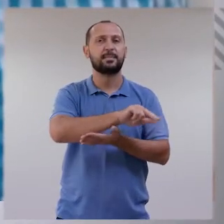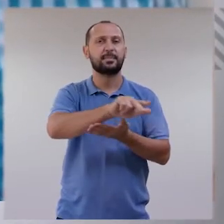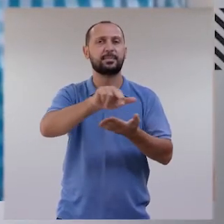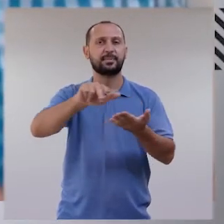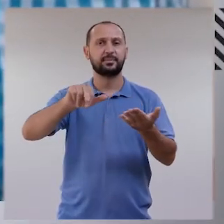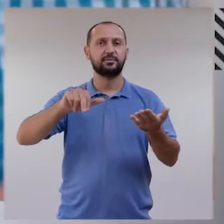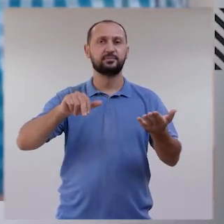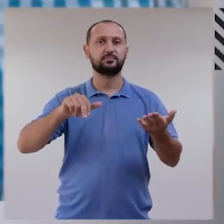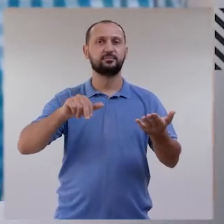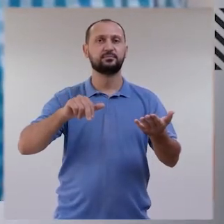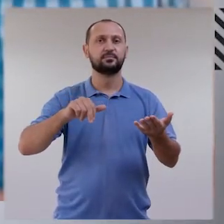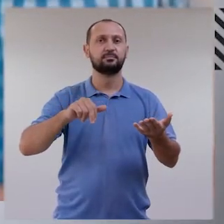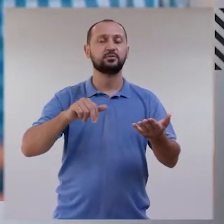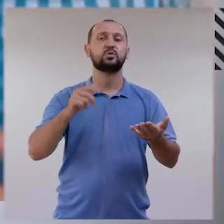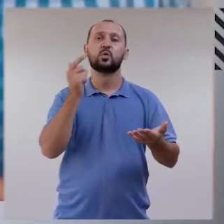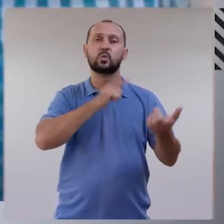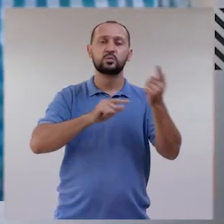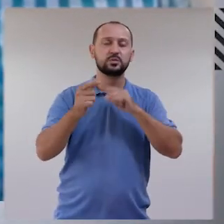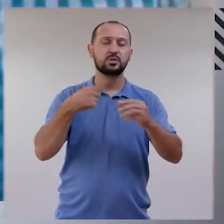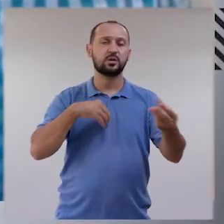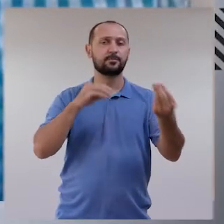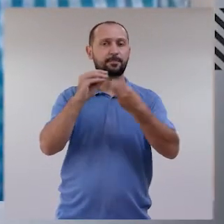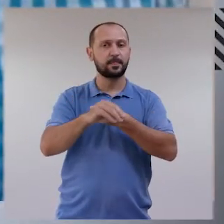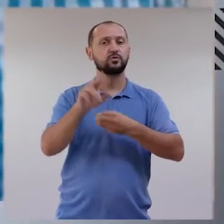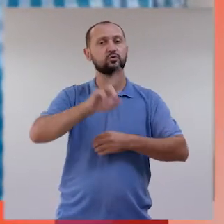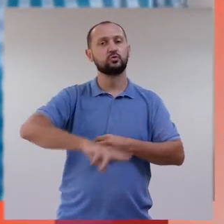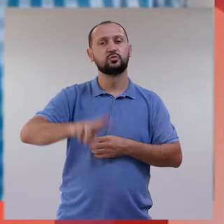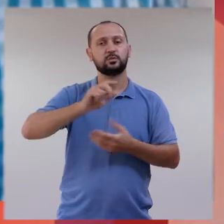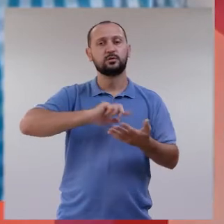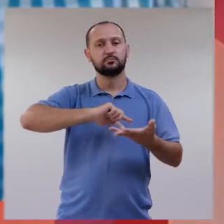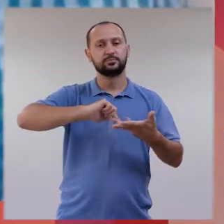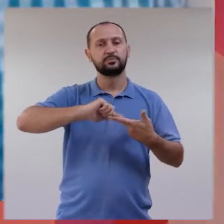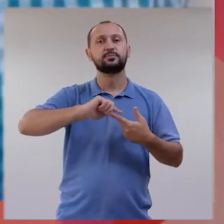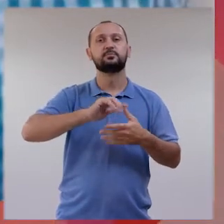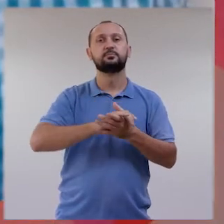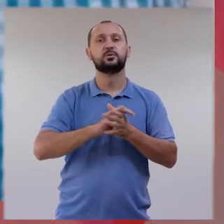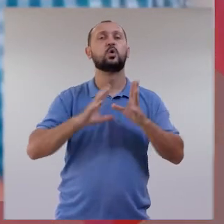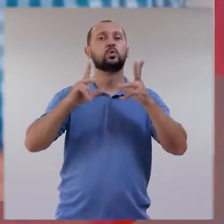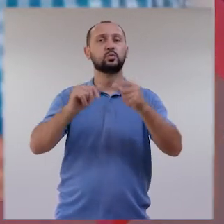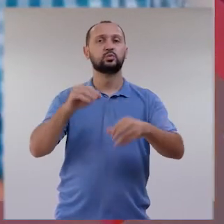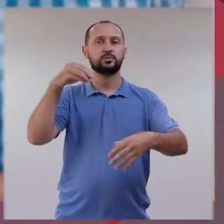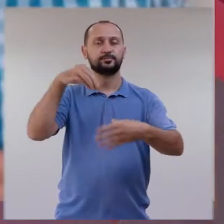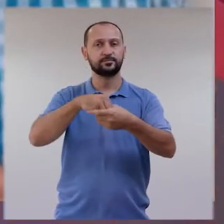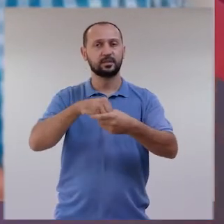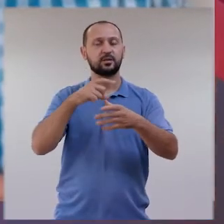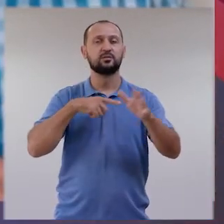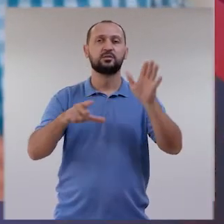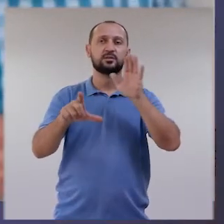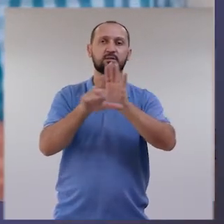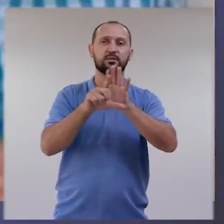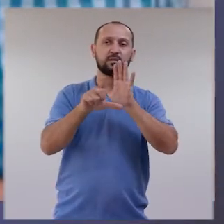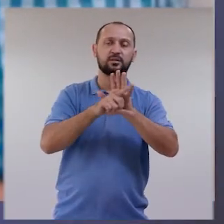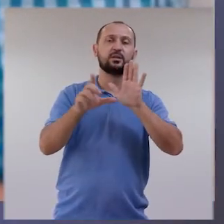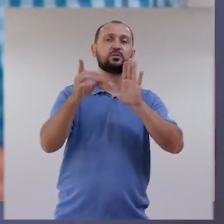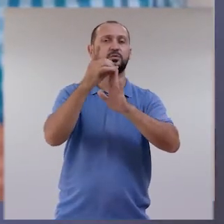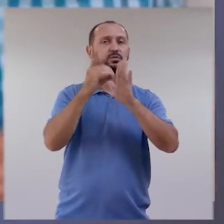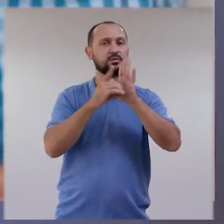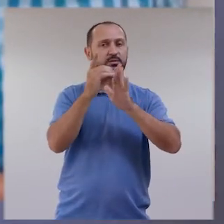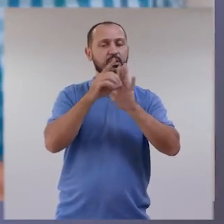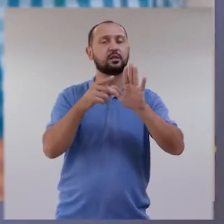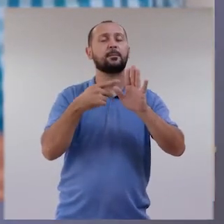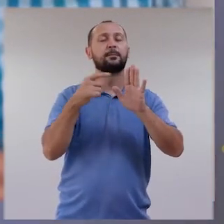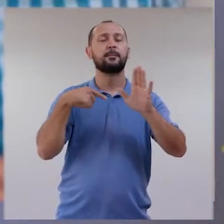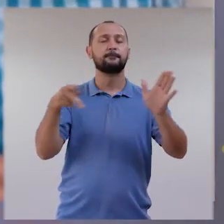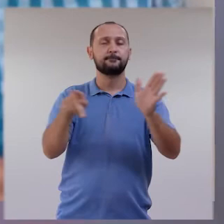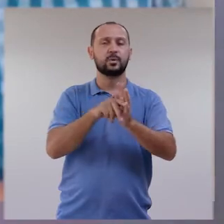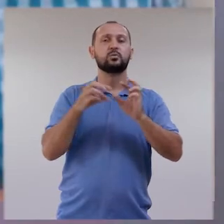tem vários meios para a gente conseguir a doação, e a gente utiliza de todos, mas tudo dentro da lei, dos